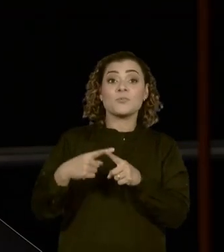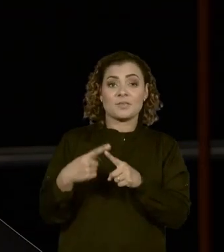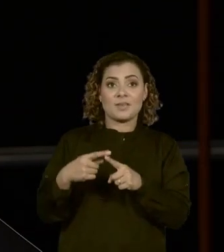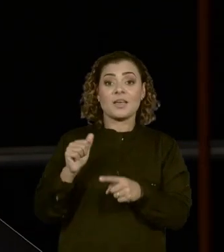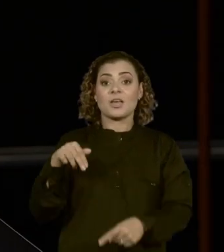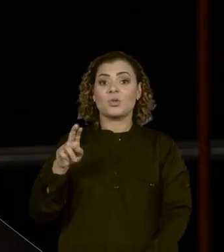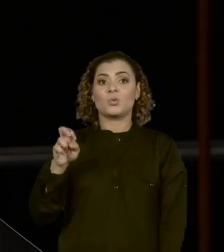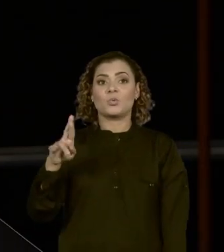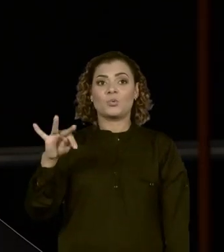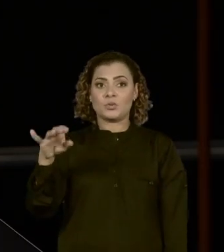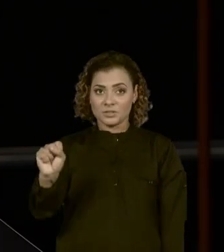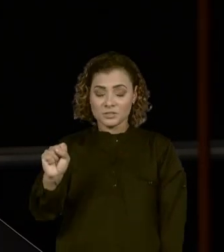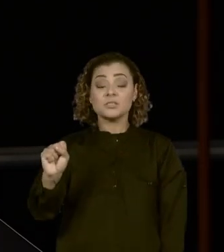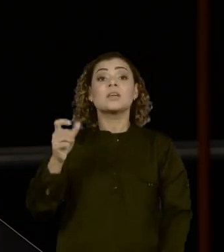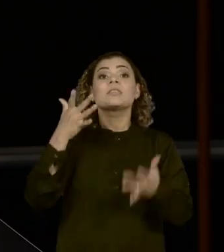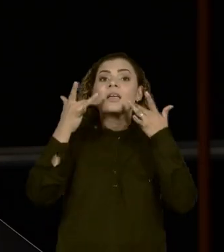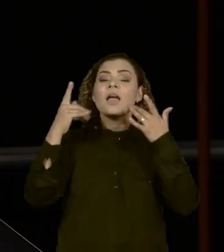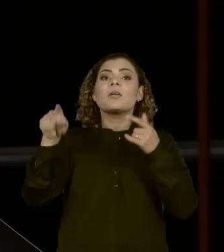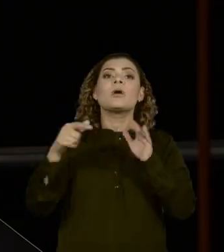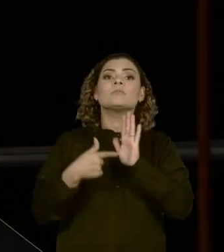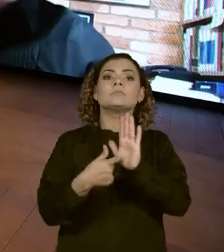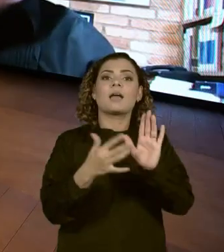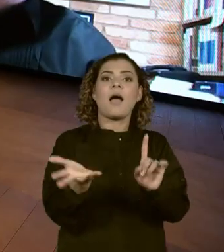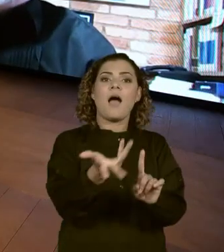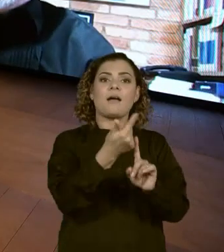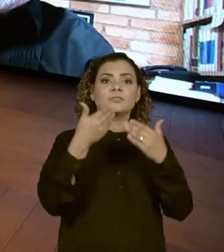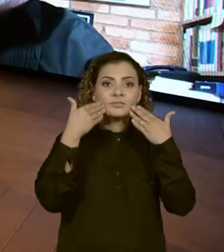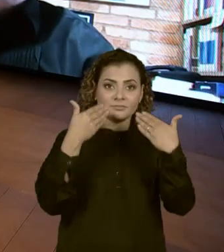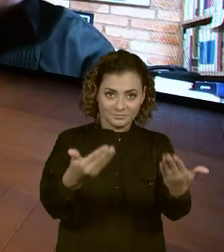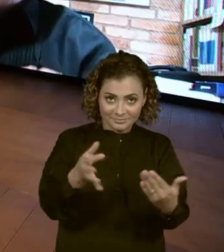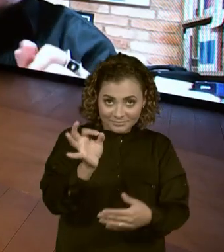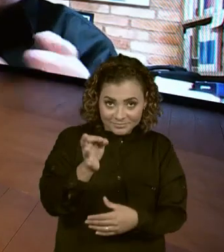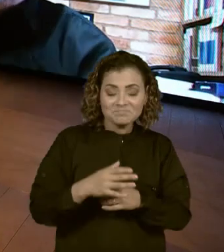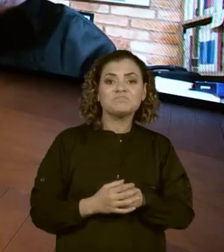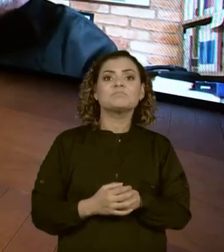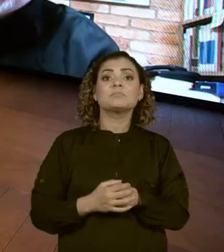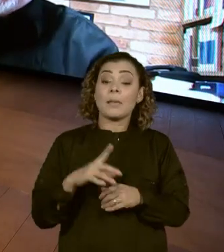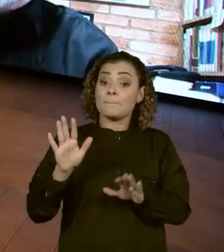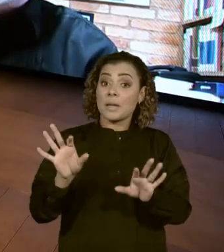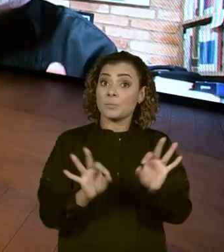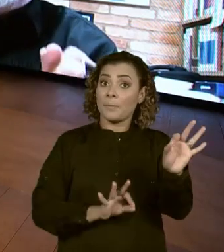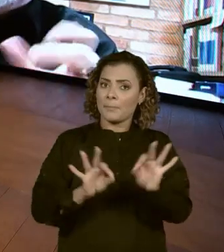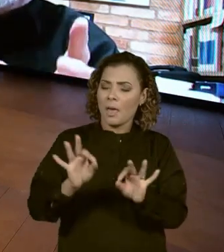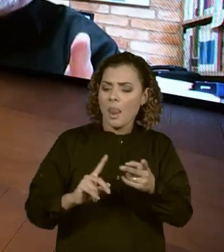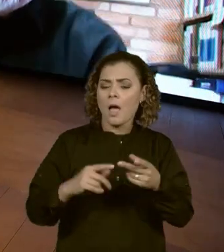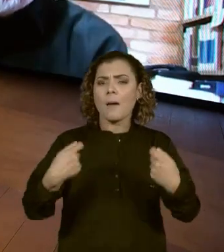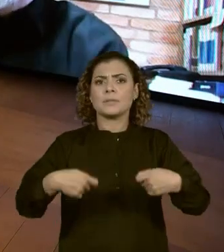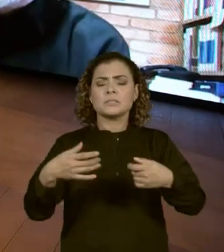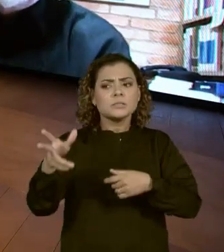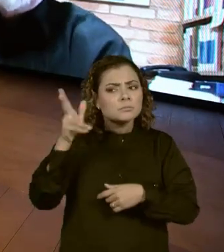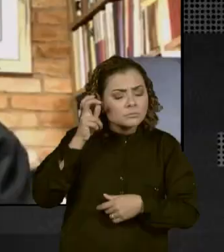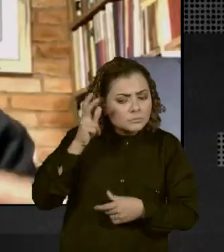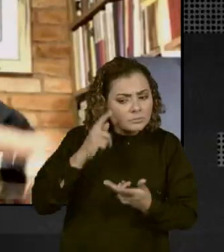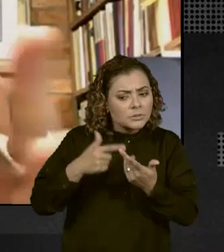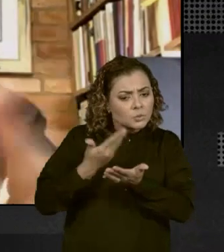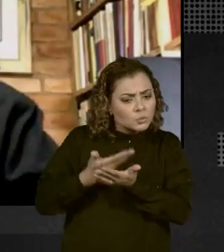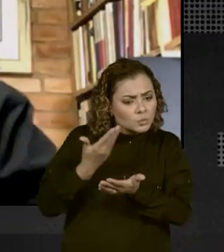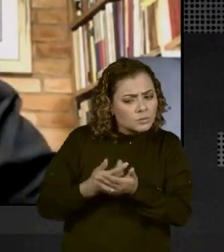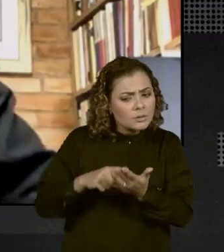peças que ele fazia, um sucesso absurdo do teatro. Então, foi ele, pelas mãos dele. E foi muito interessante o seguinte: para